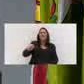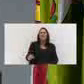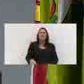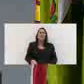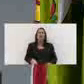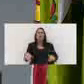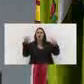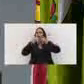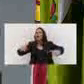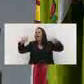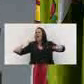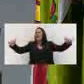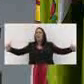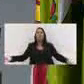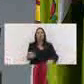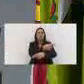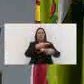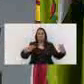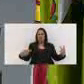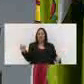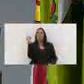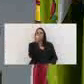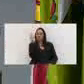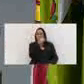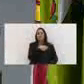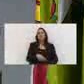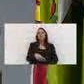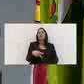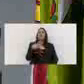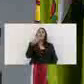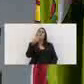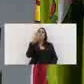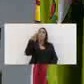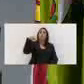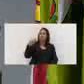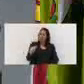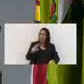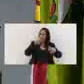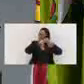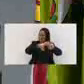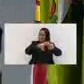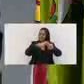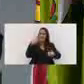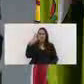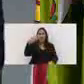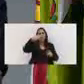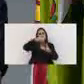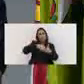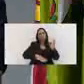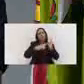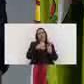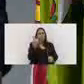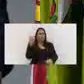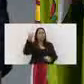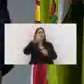inverídicas. E esta, a pena é de três meses a um ano de prisão, com multa. Então, vereador Leonardo Peruca, volto a falar,